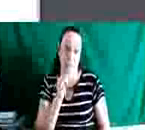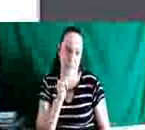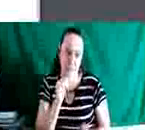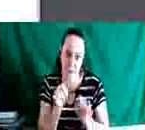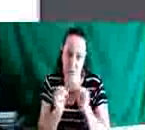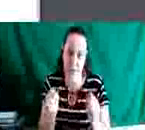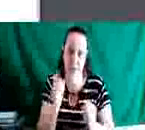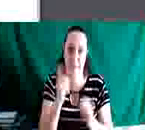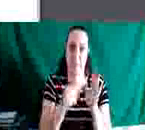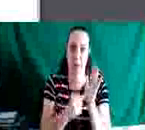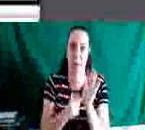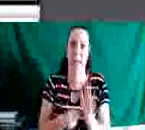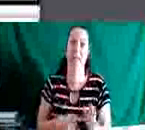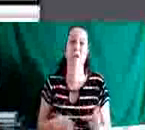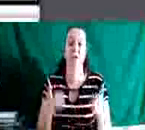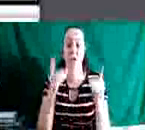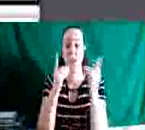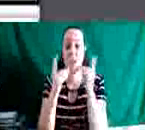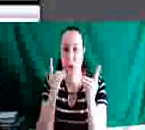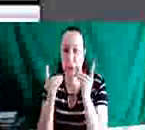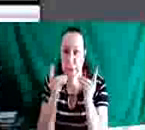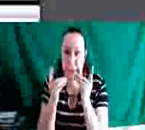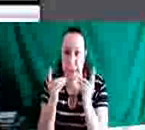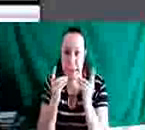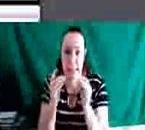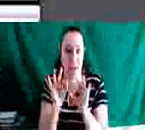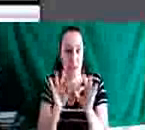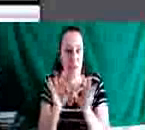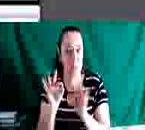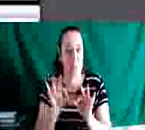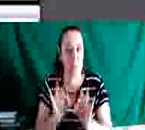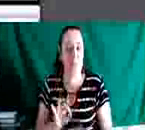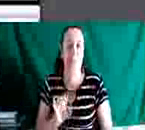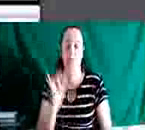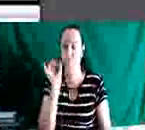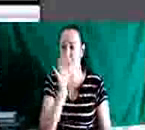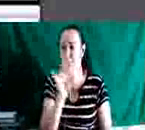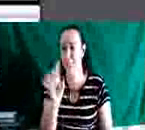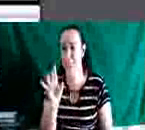os ataques desceram entre esses 10, os rankings. Aí ela coloca